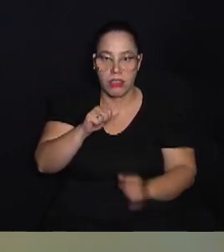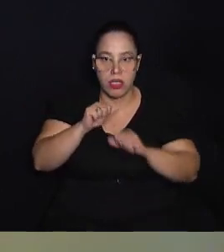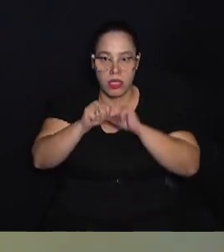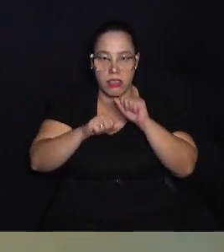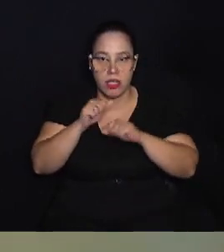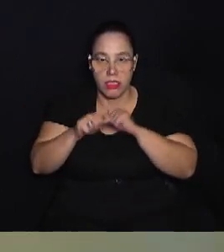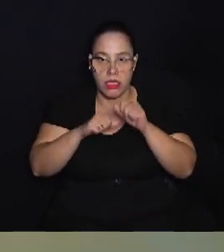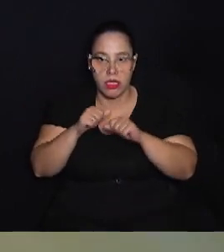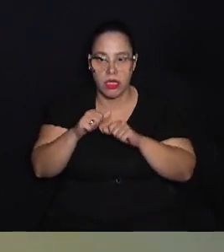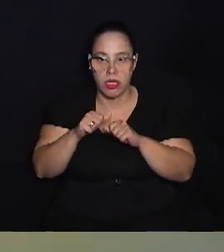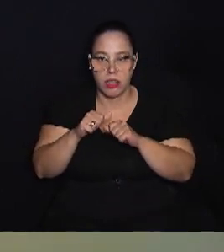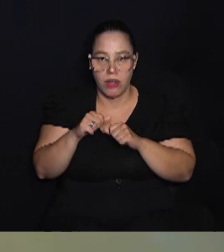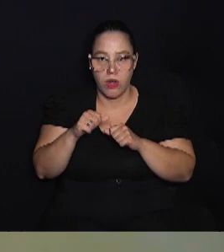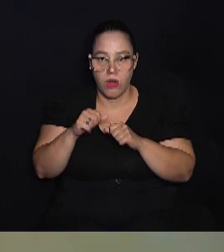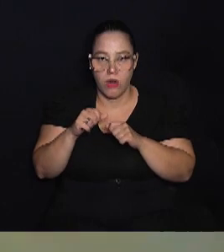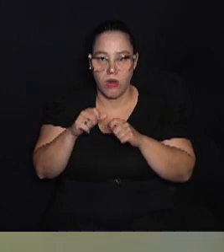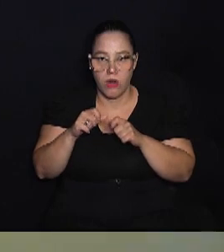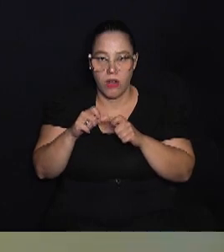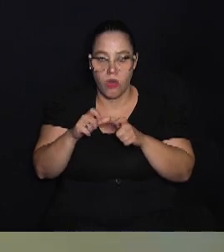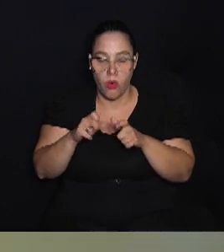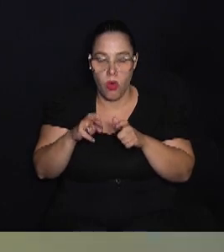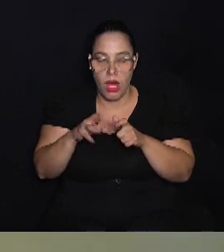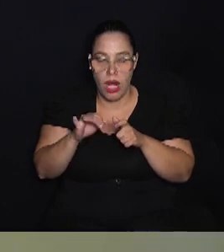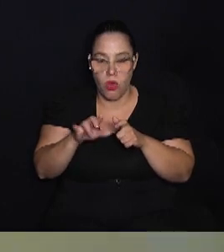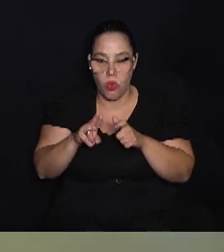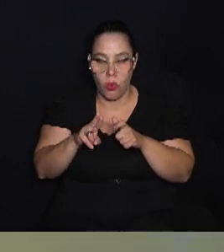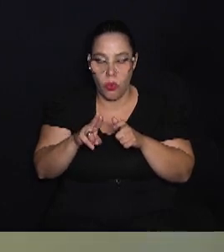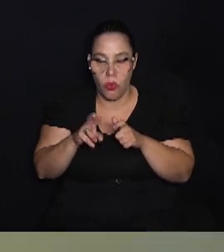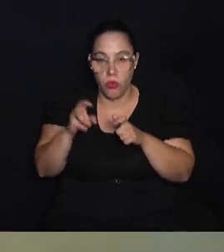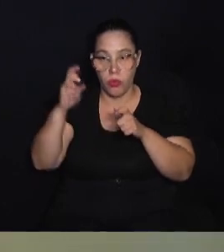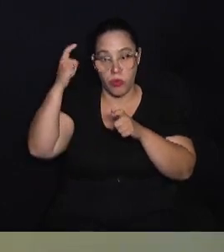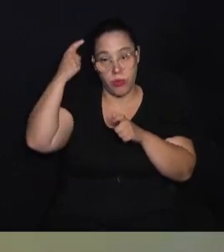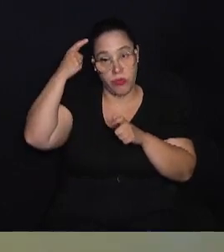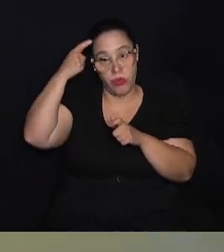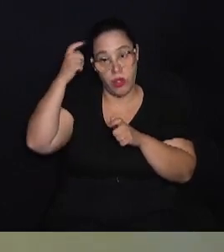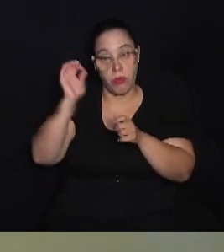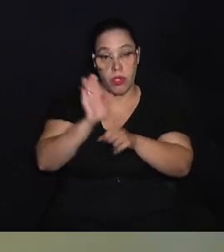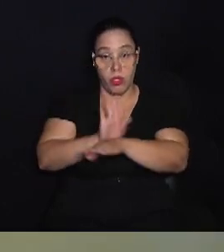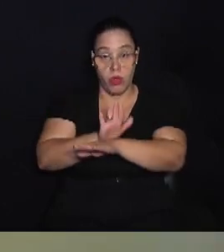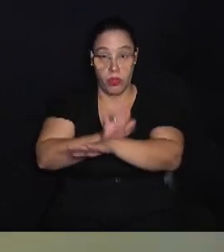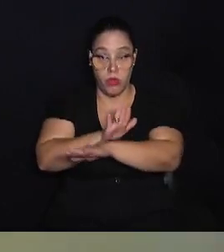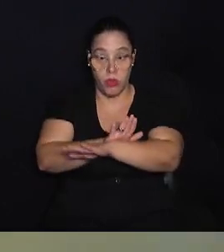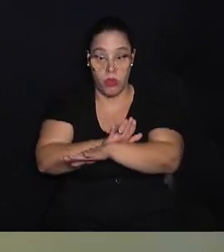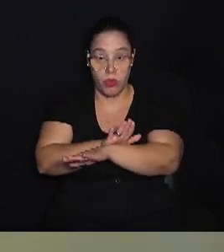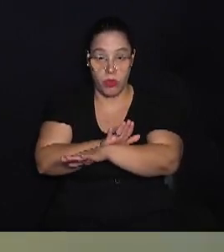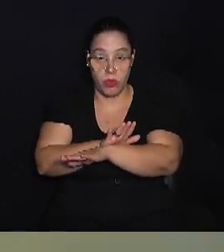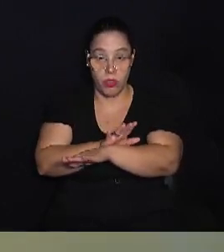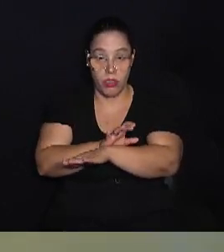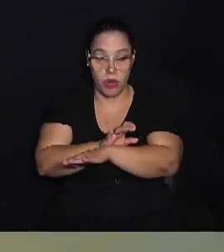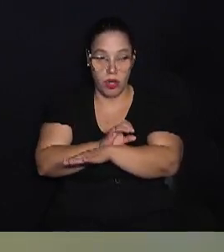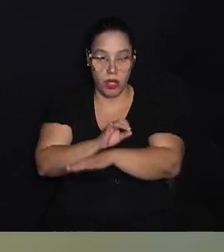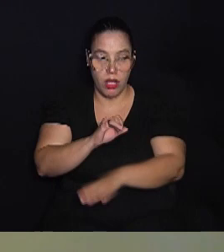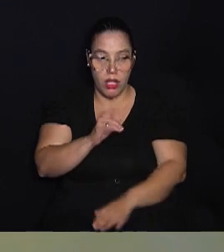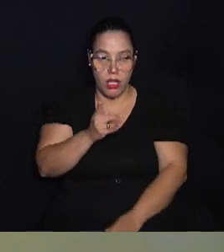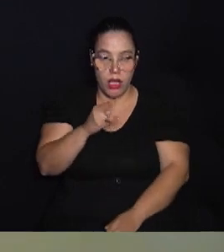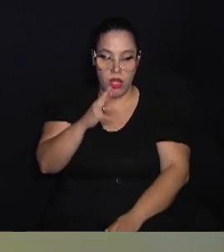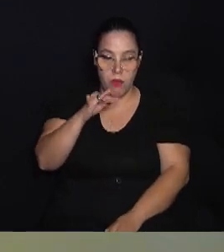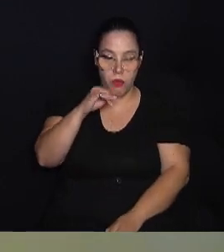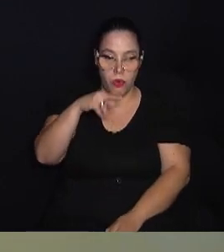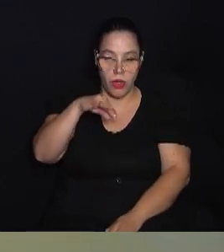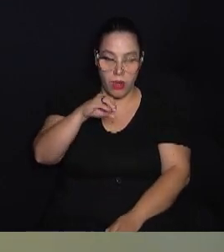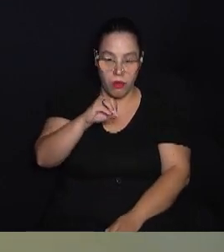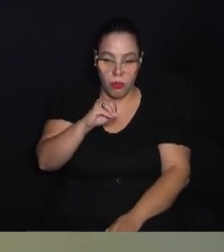exemplo, FASECAS mostra inflamação. O grau de inflamação que o cérebro tem é uma ajuda. A diminuição do hipocampo, que é a área de ideias,